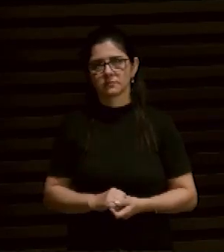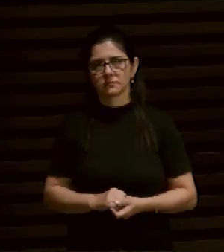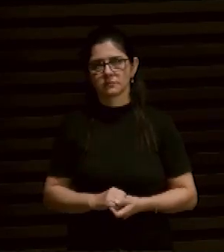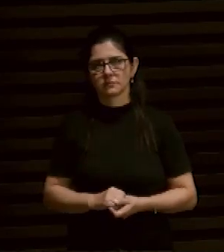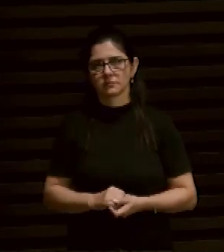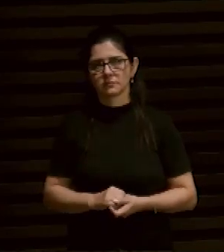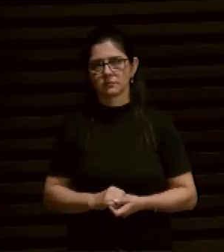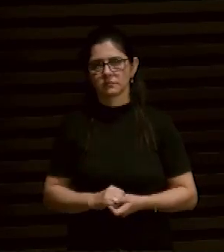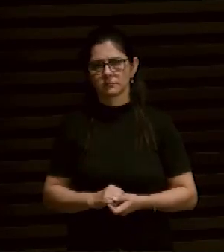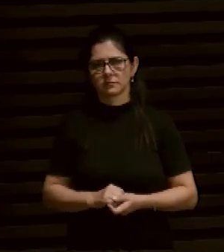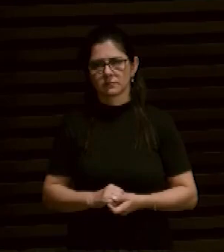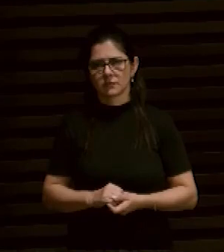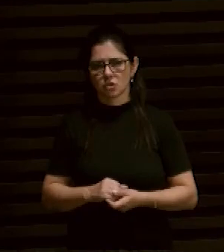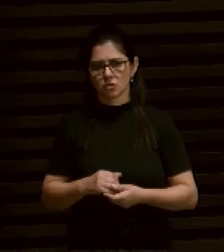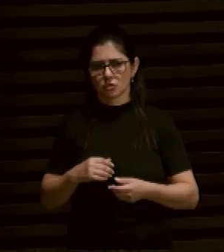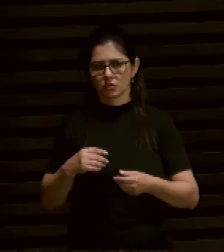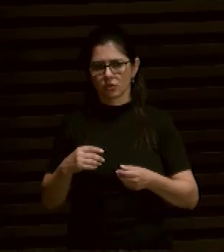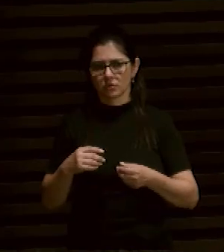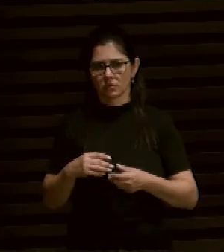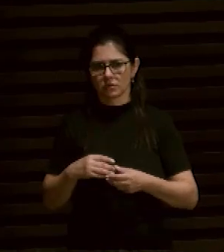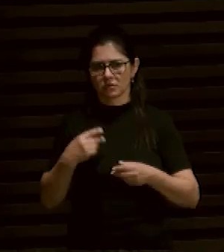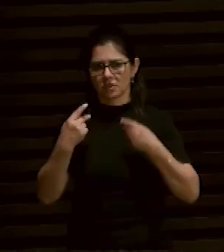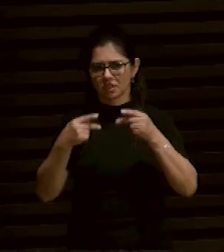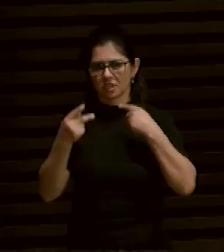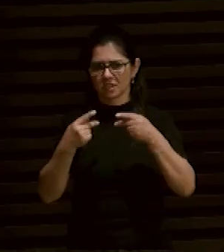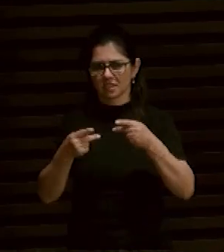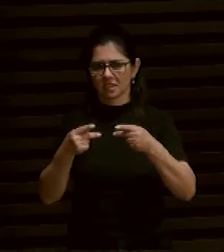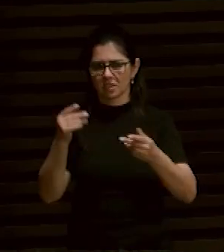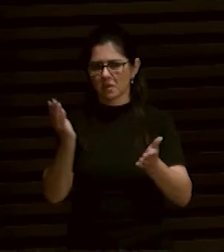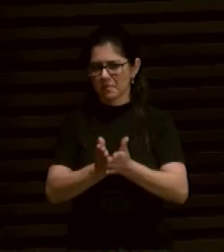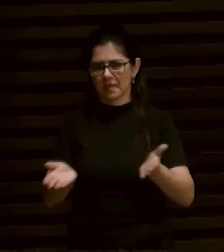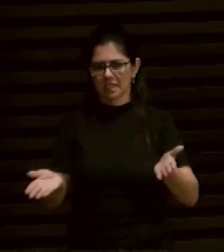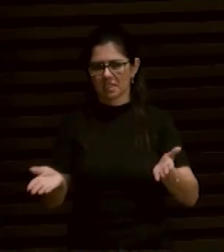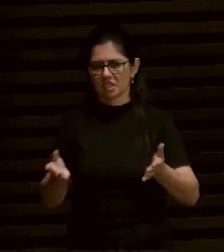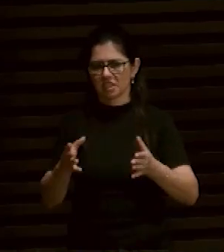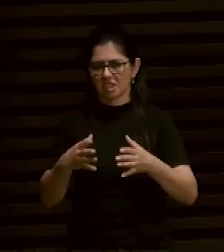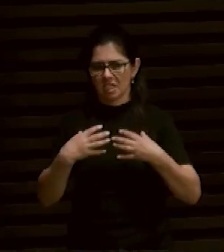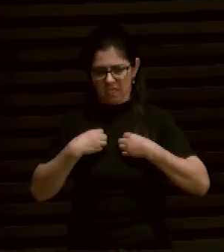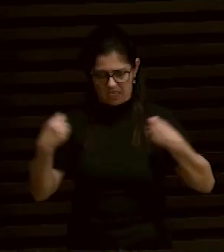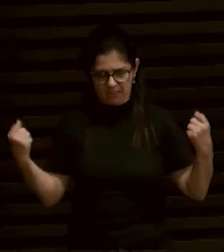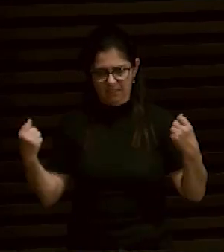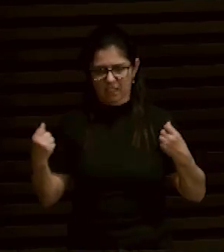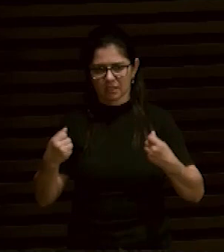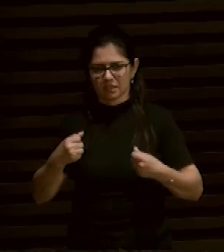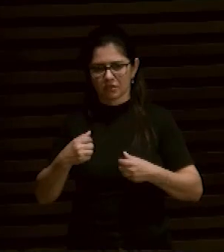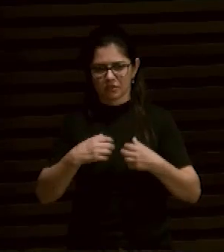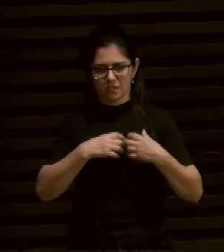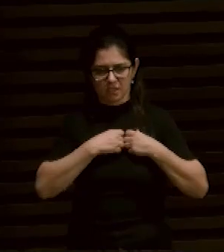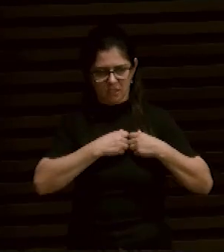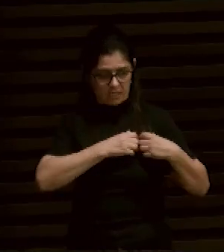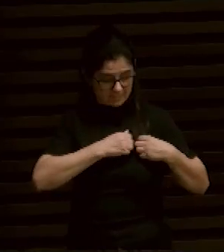Diz o profeta Joel ao povo de Israel: chega de rasgar as roupas, rasguem o coração. Irmãos, é possível